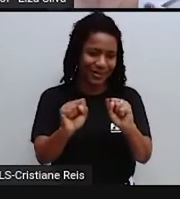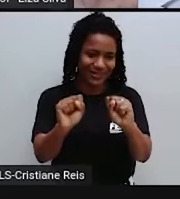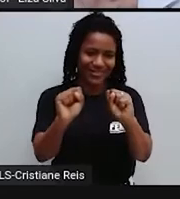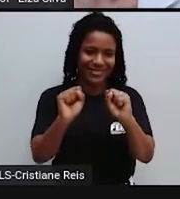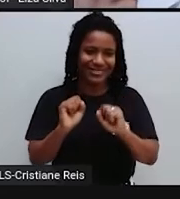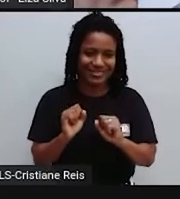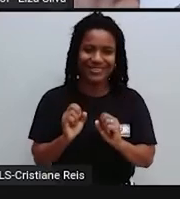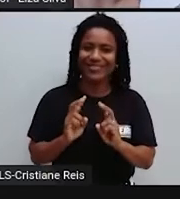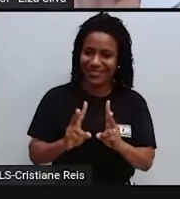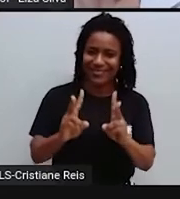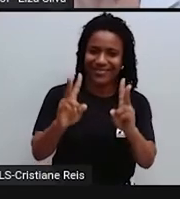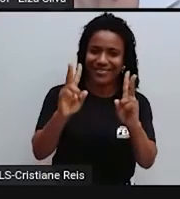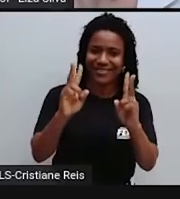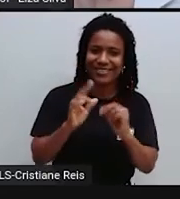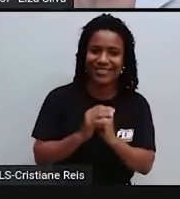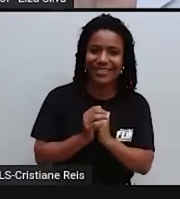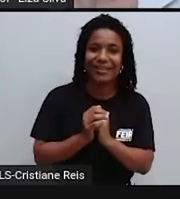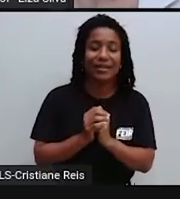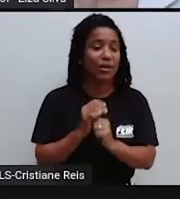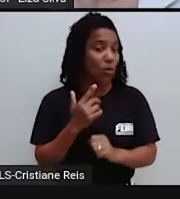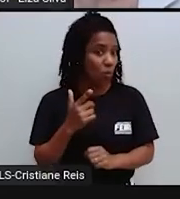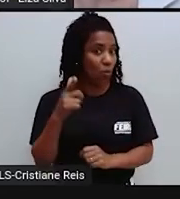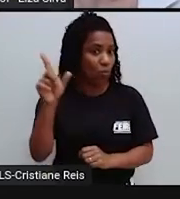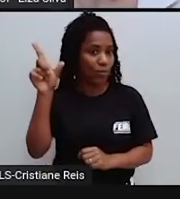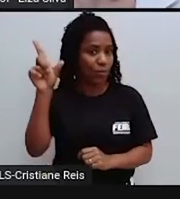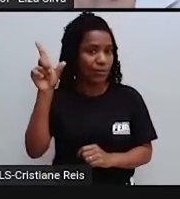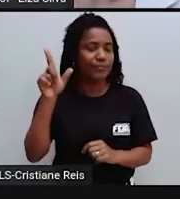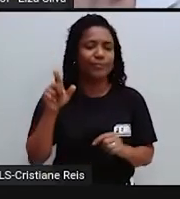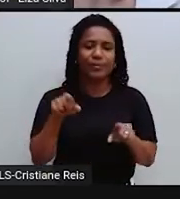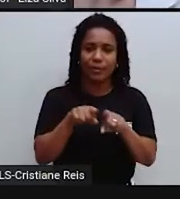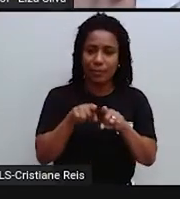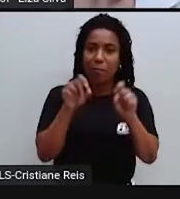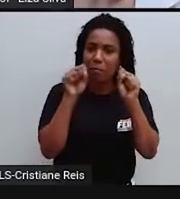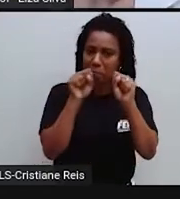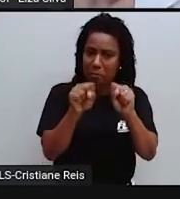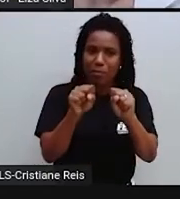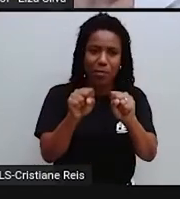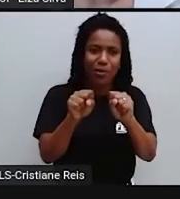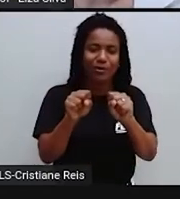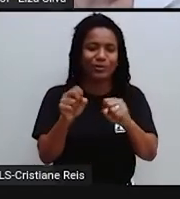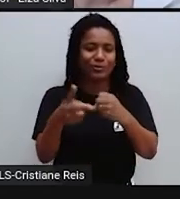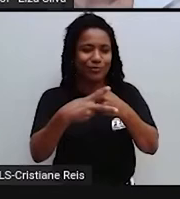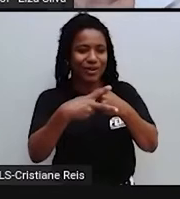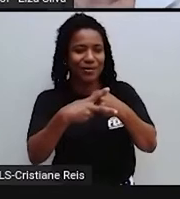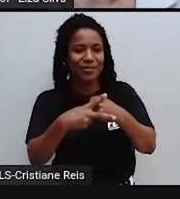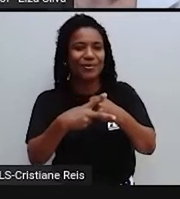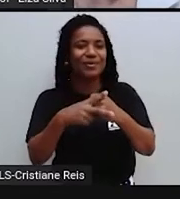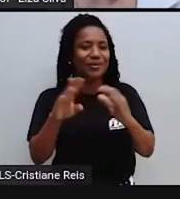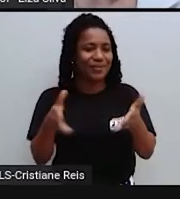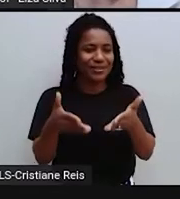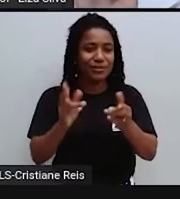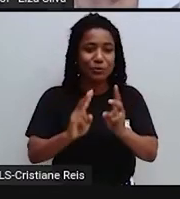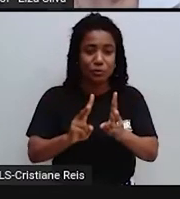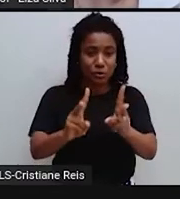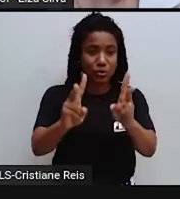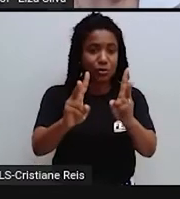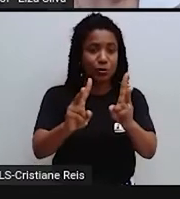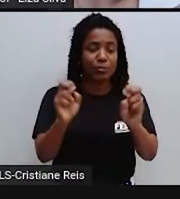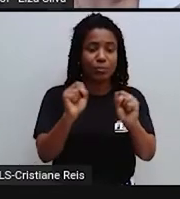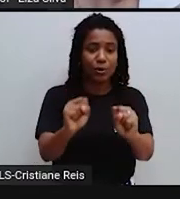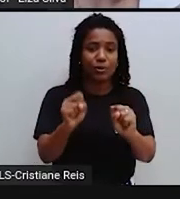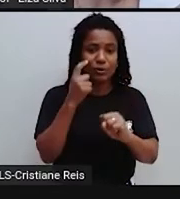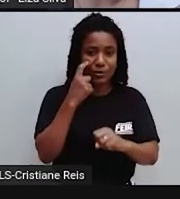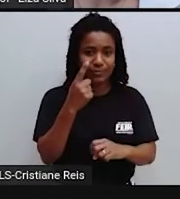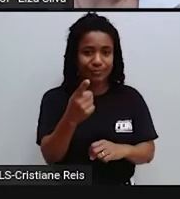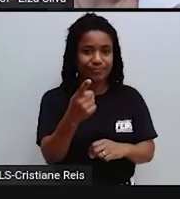Outra situação na qual nós podemos utilizar o present continuous tense. For action happen around